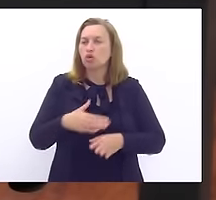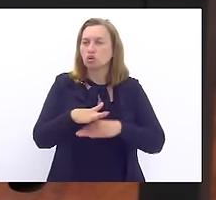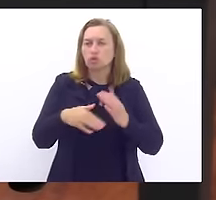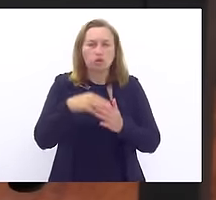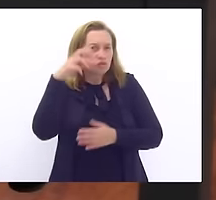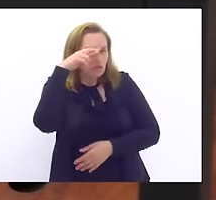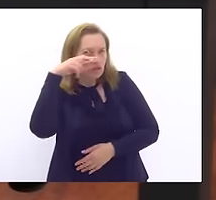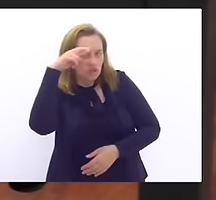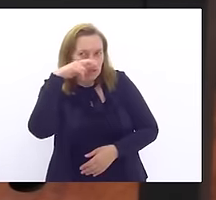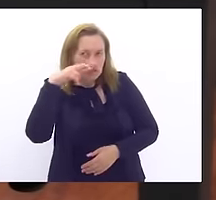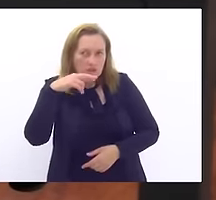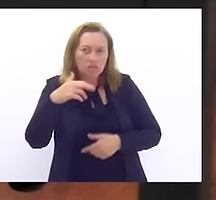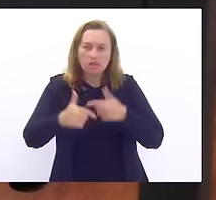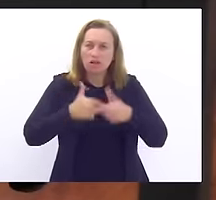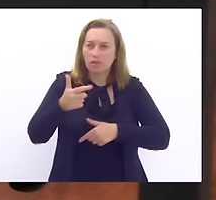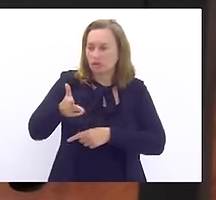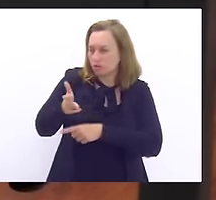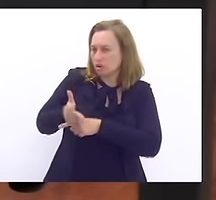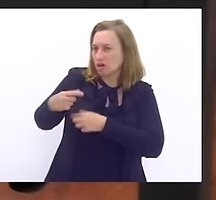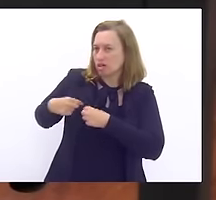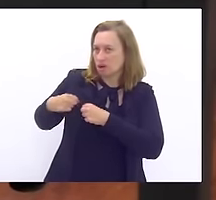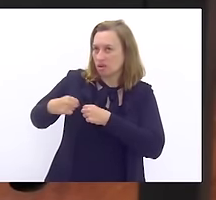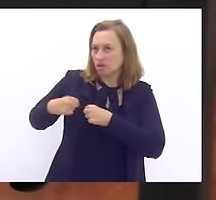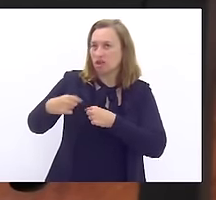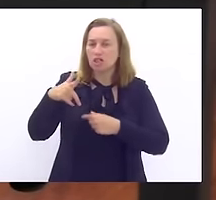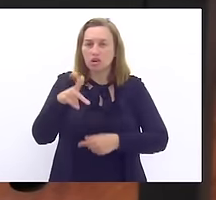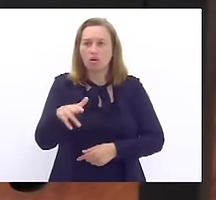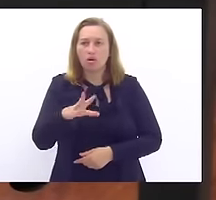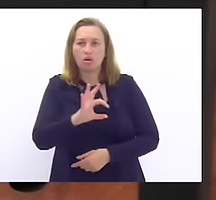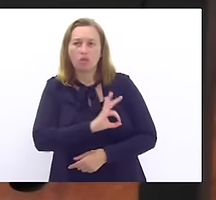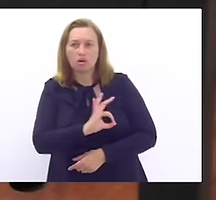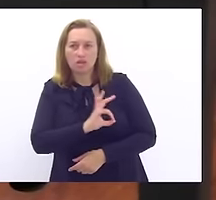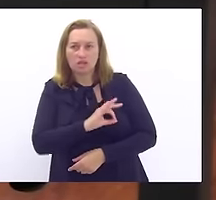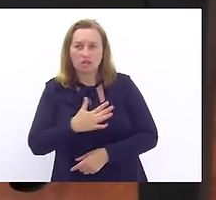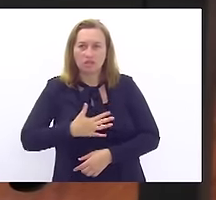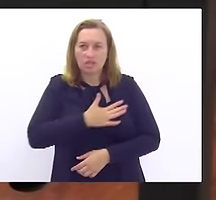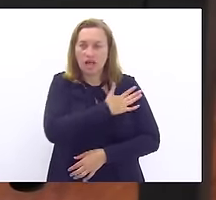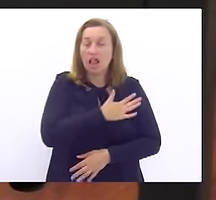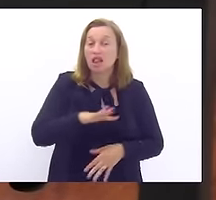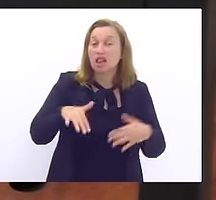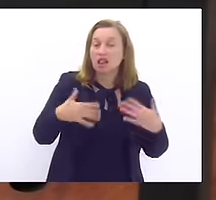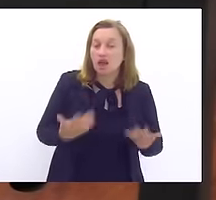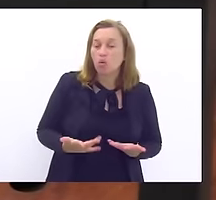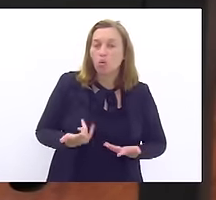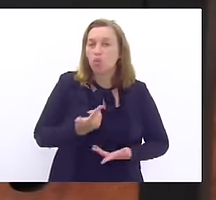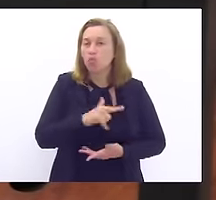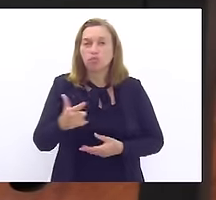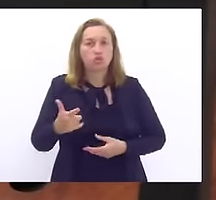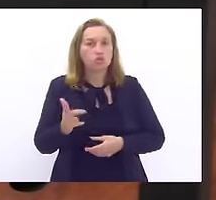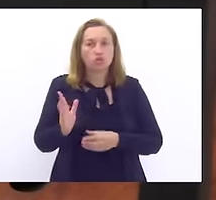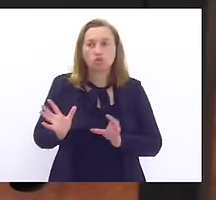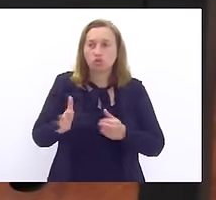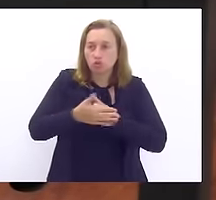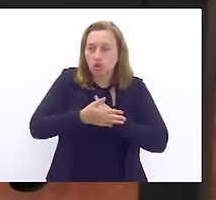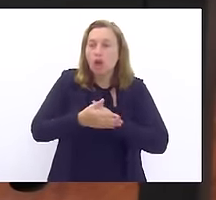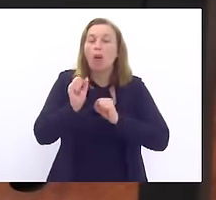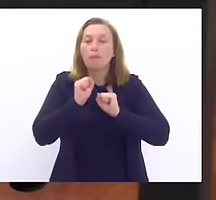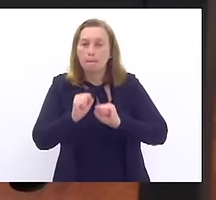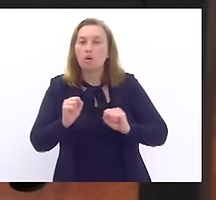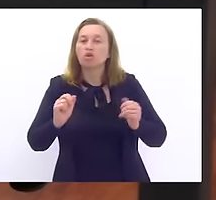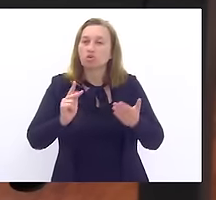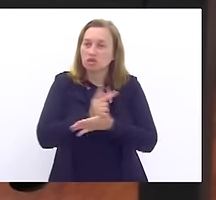trabalha com a câmera corporal igual a que a polícia militar usa Então nós não temos realmente o que esconder pode acontecer